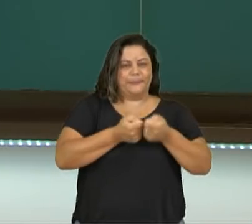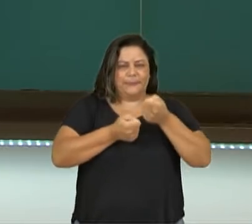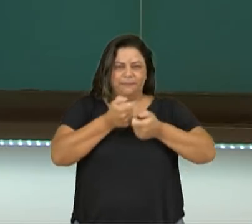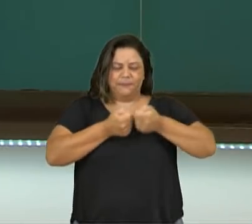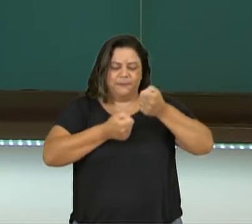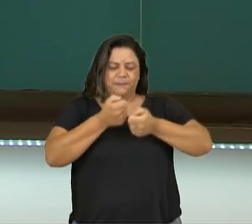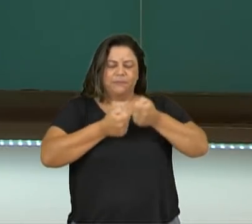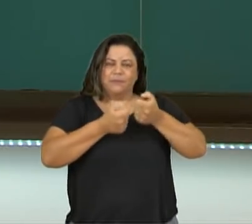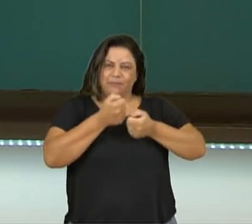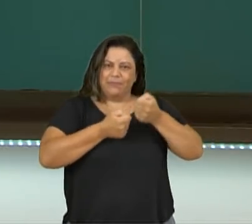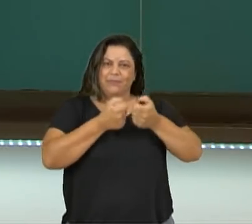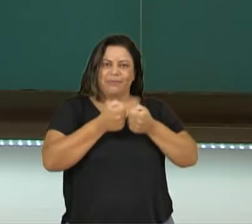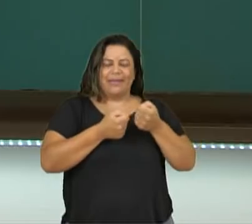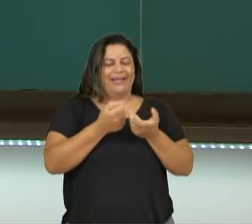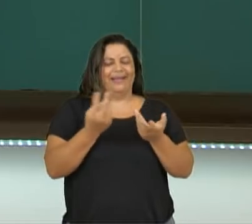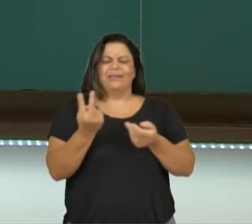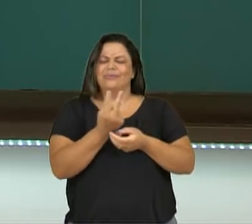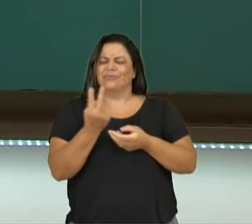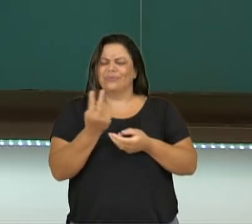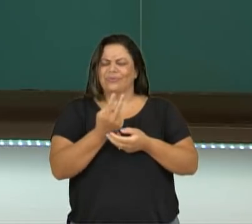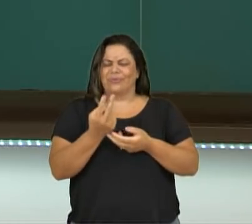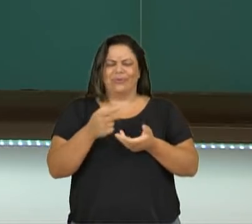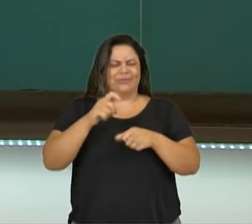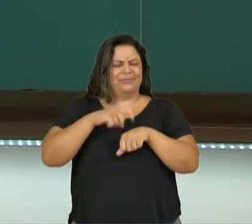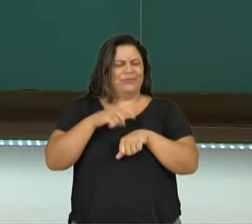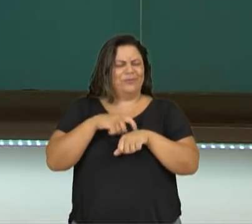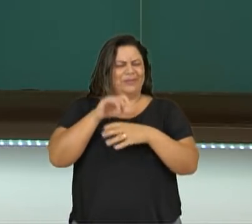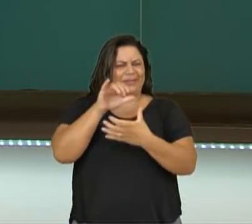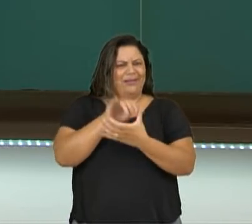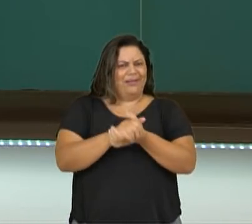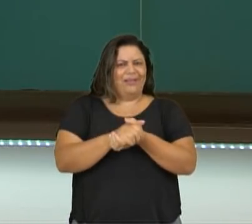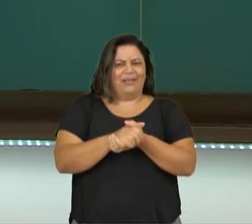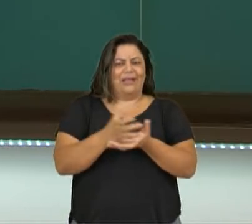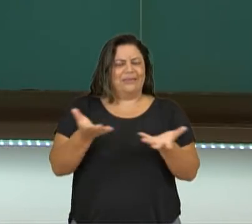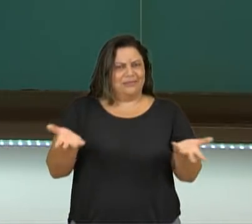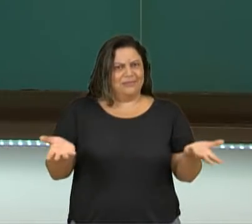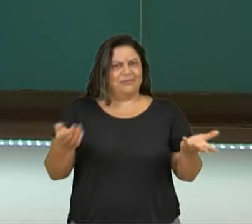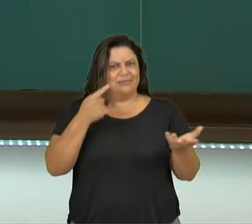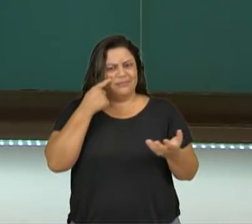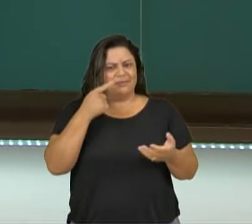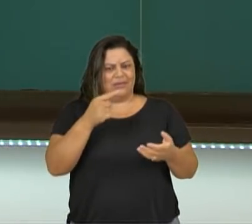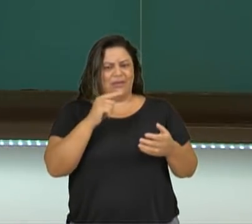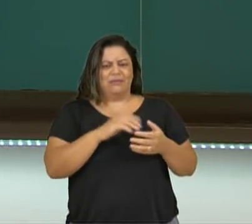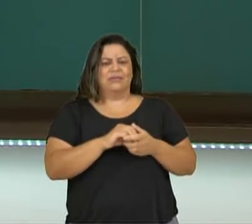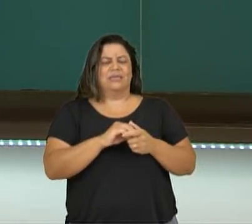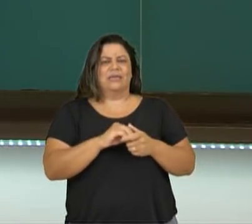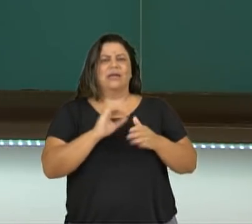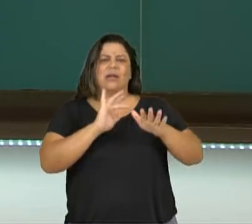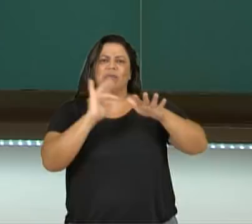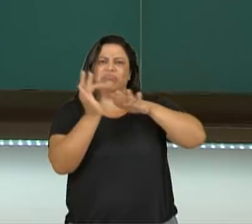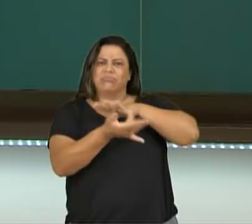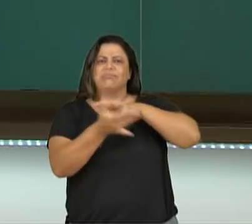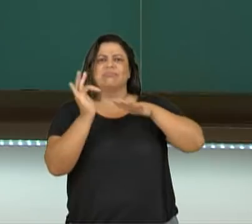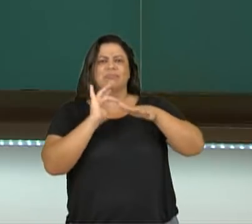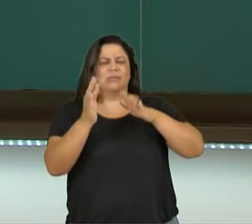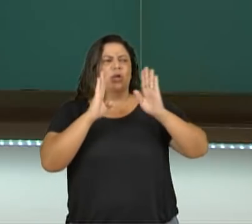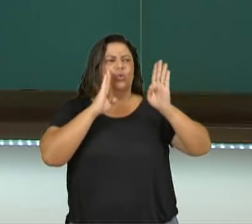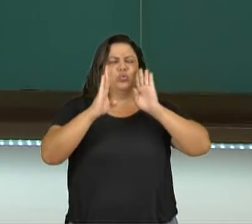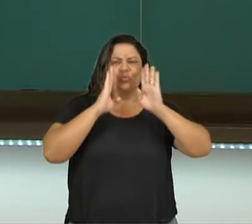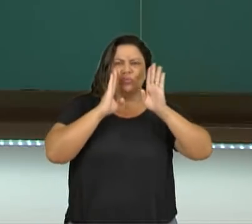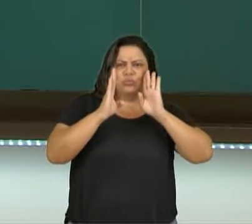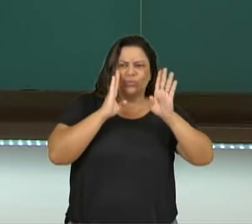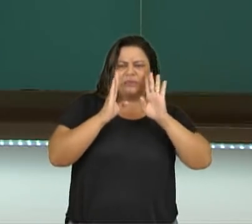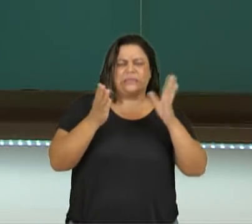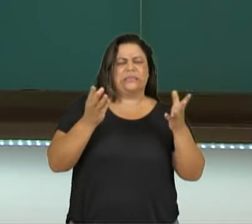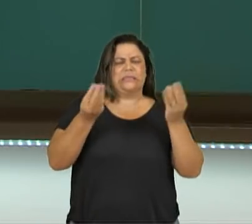o casal mesmo no momento do casamento está mais preocupado, né, em atualizar o status do Facebook, né, e deixar o recadinho